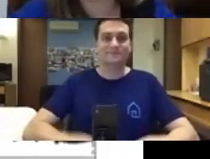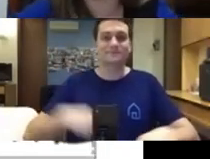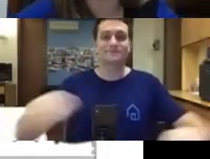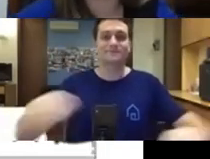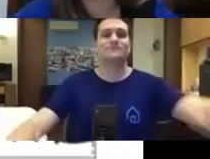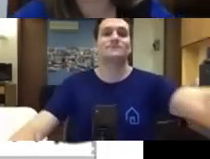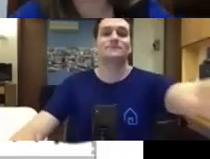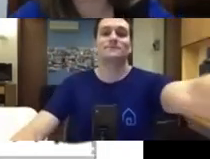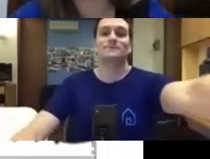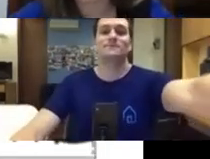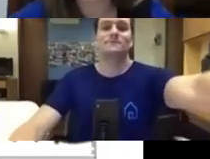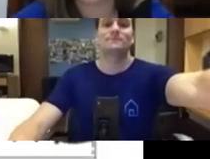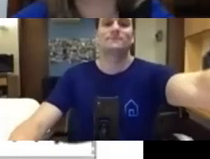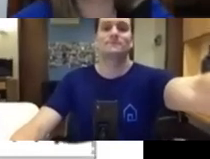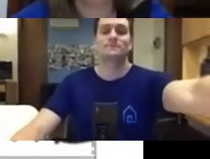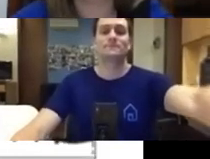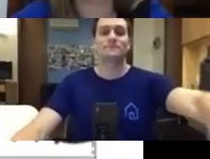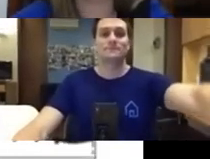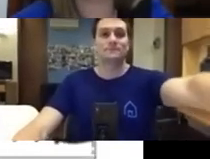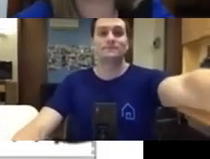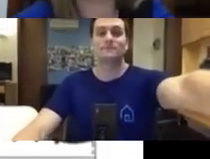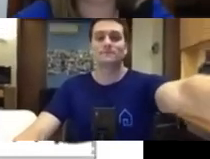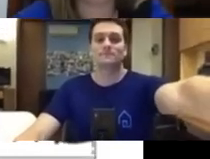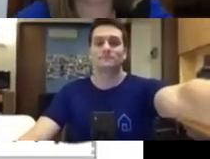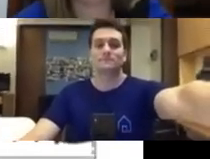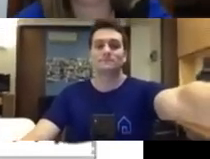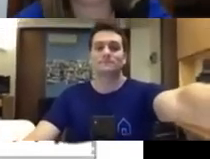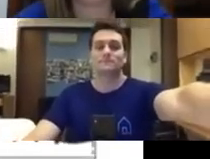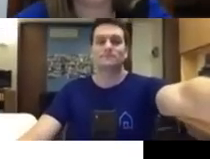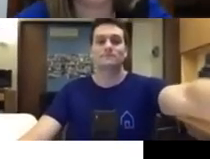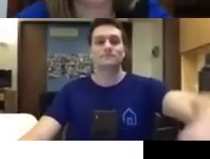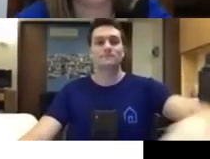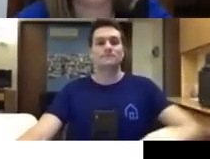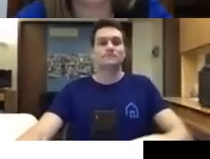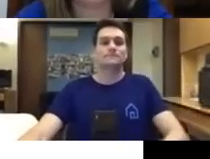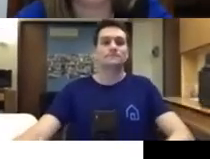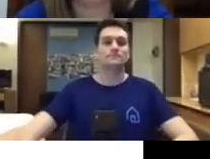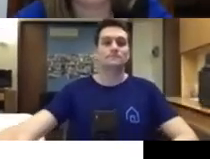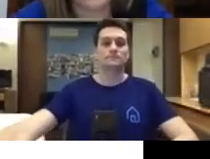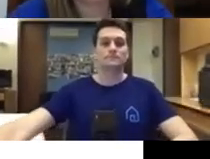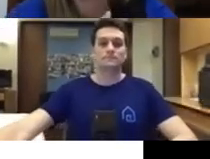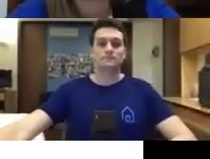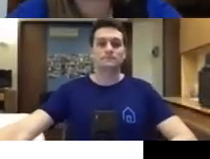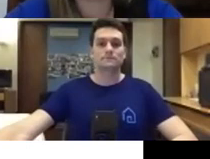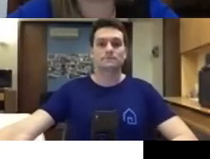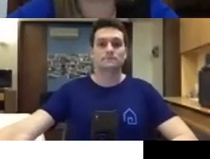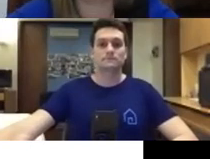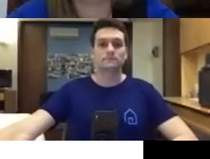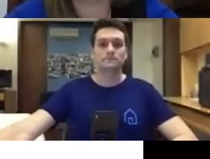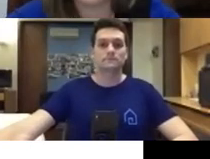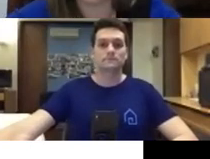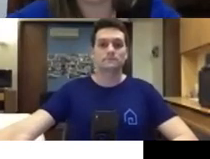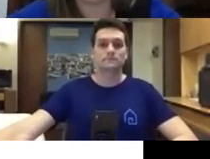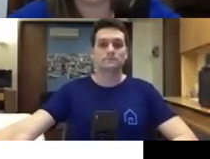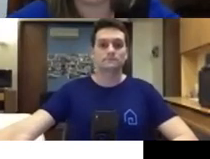final, a gente passa mais algumas perguntas. Beleza, então tá. Seguindo aqui, pessoal. Então, como proteger essa